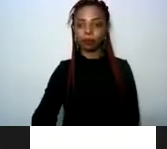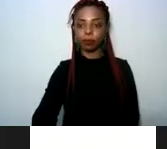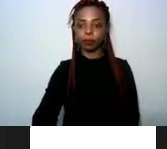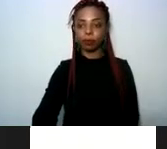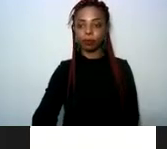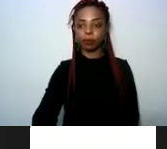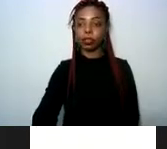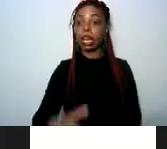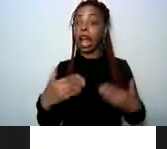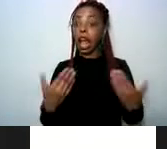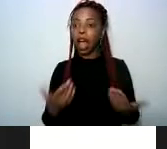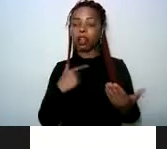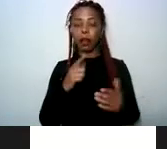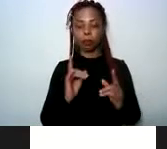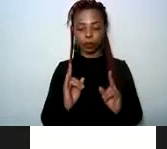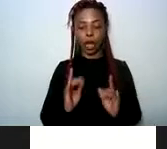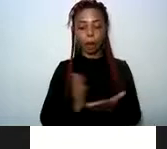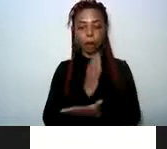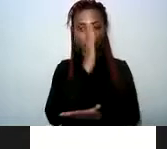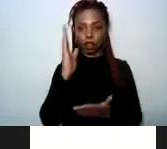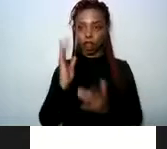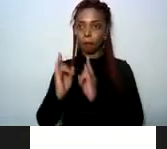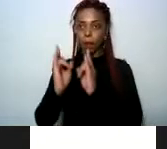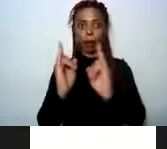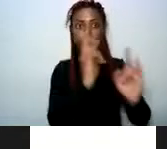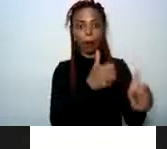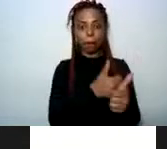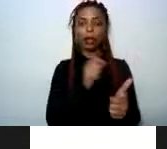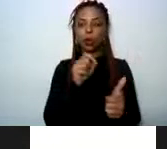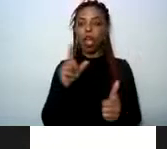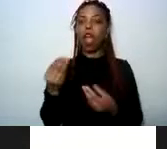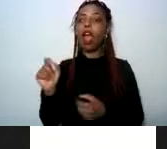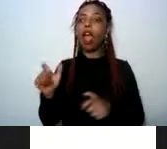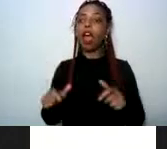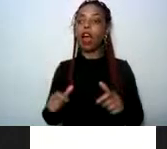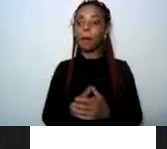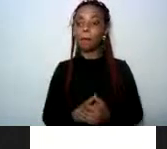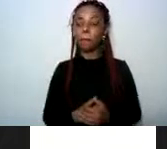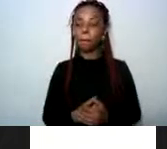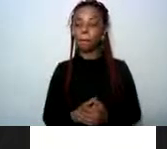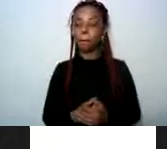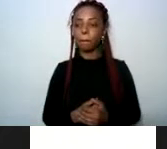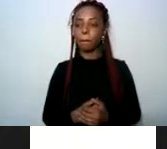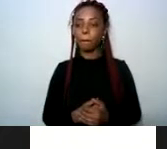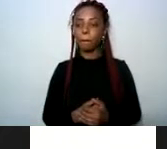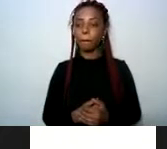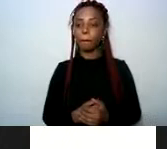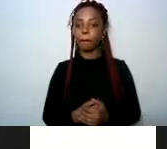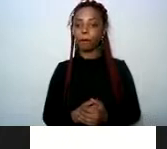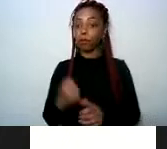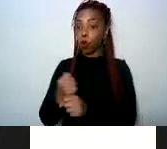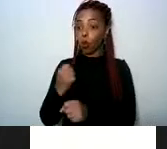próximos à biblioteca, que são edifícios construídos no mesmo período da